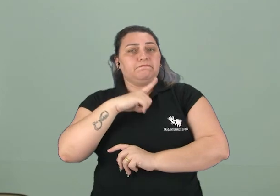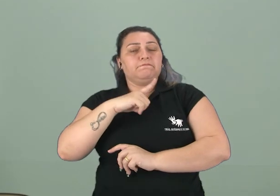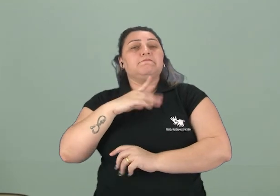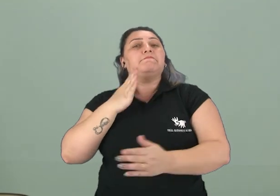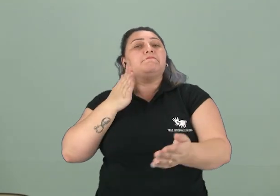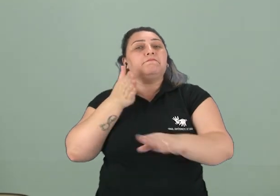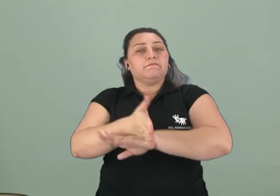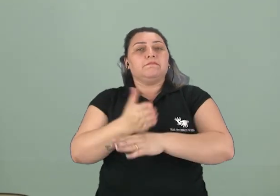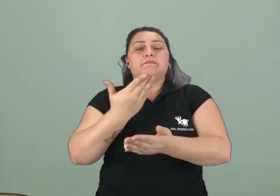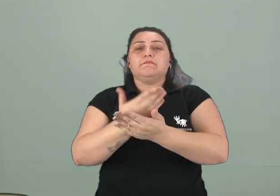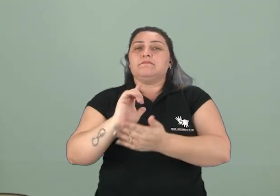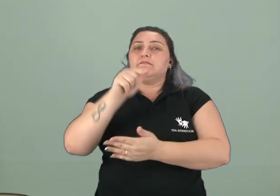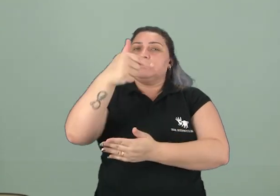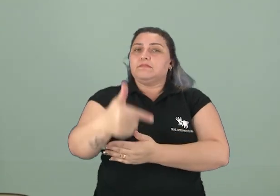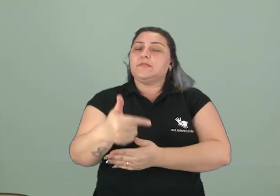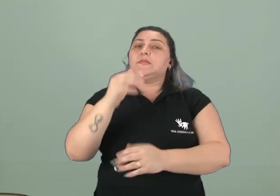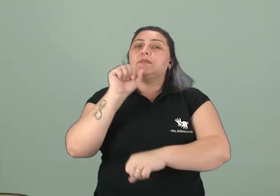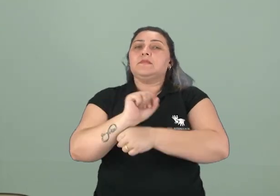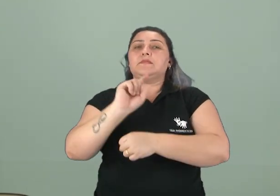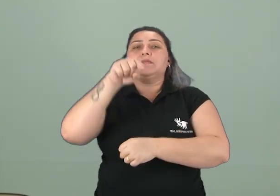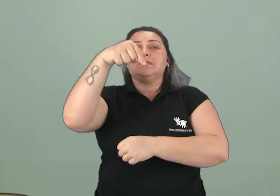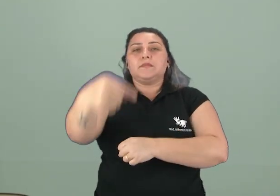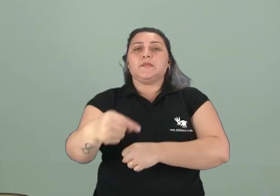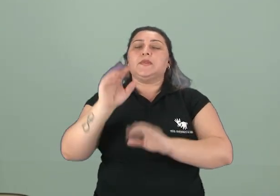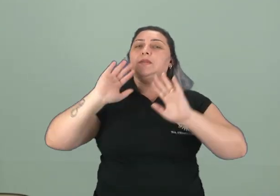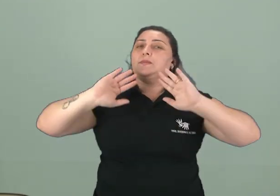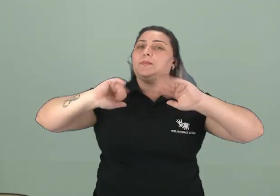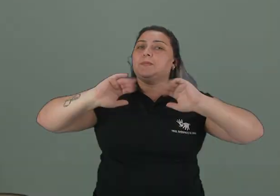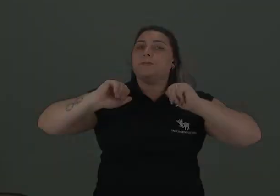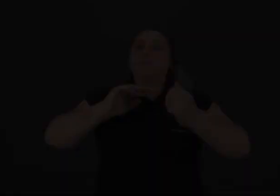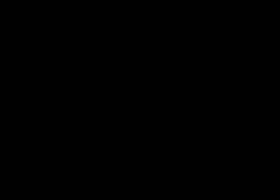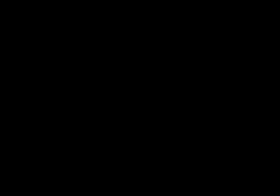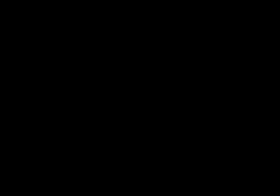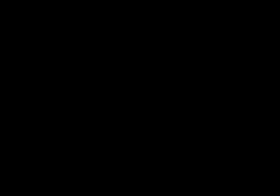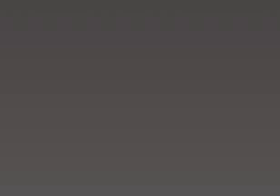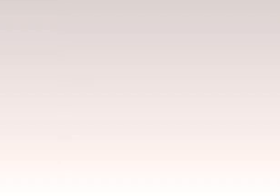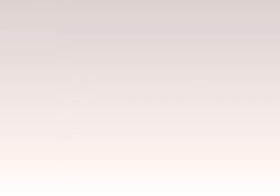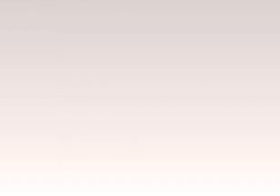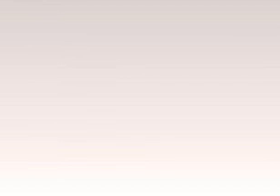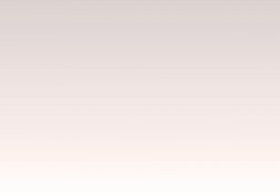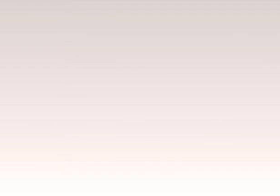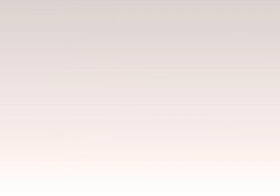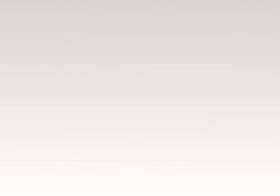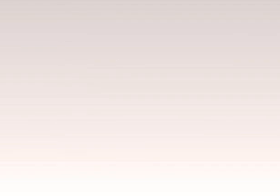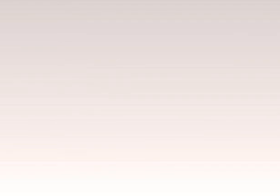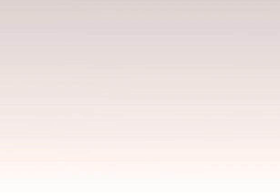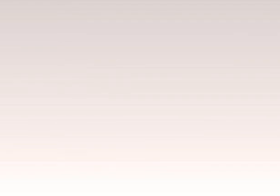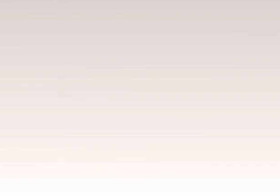acesso a essa aula e muitas outras. E te aguardo na próxima. Tchau, tchau!